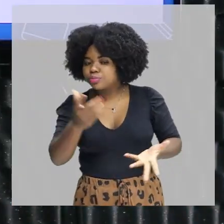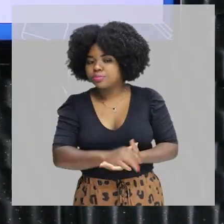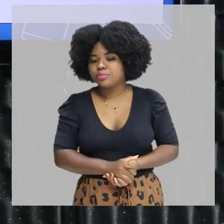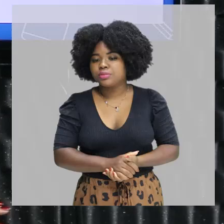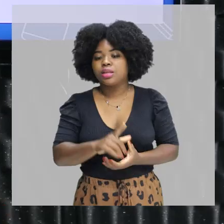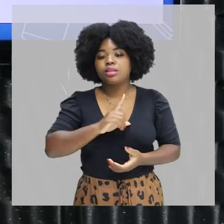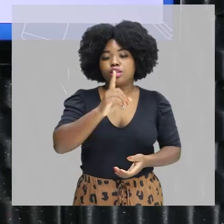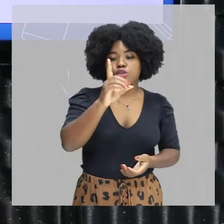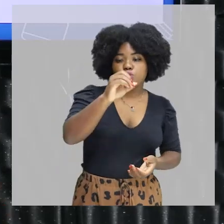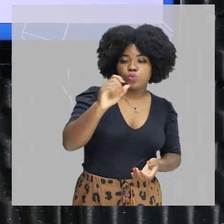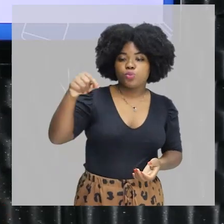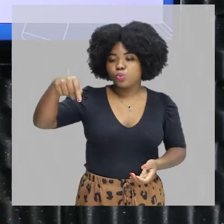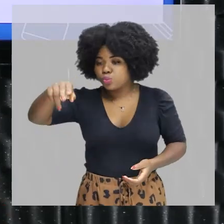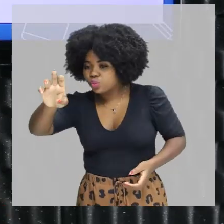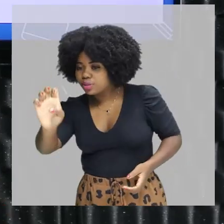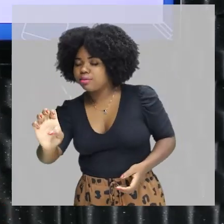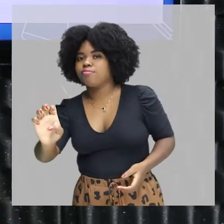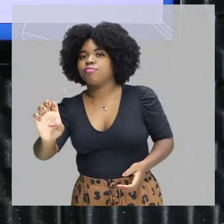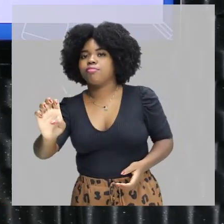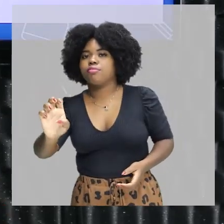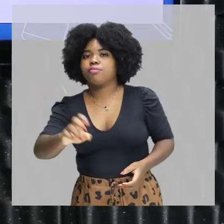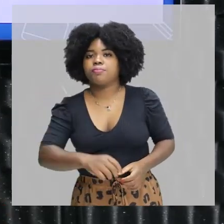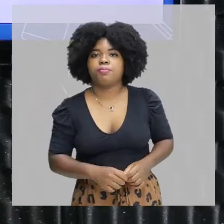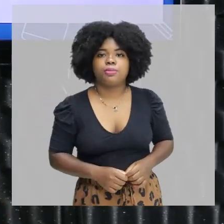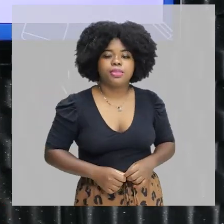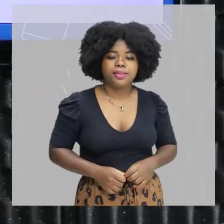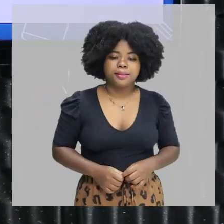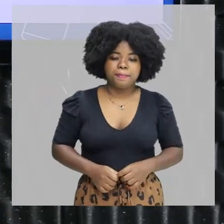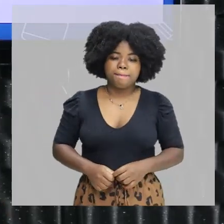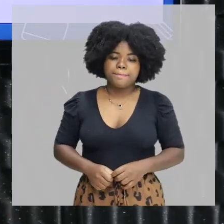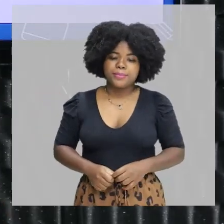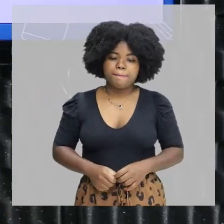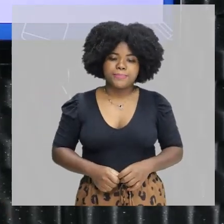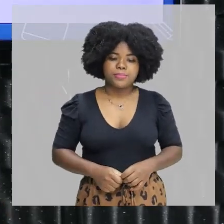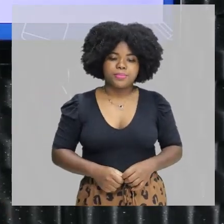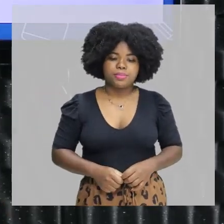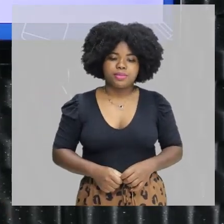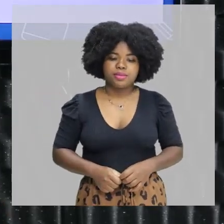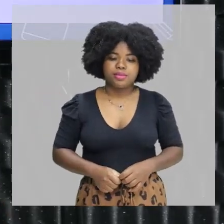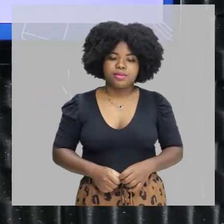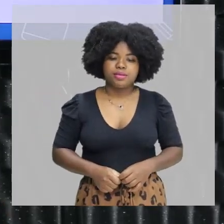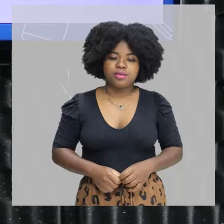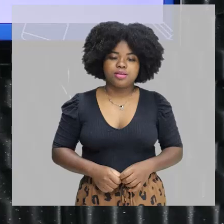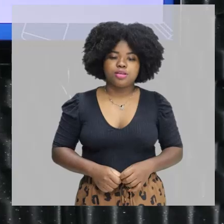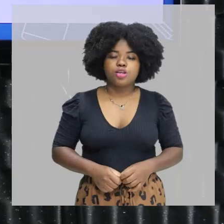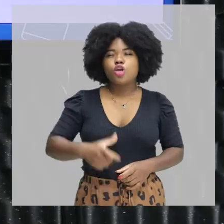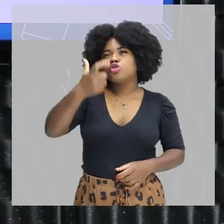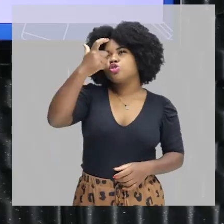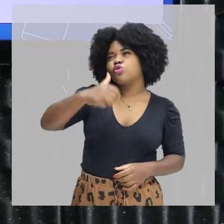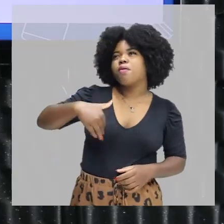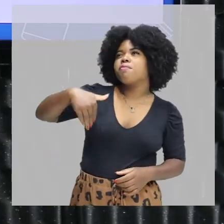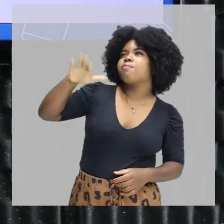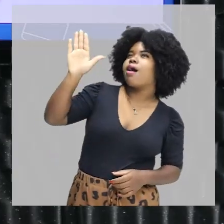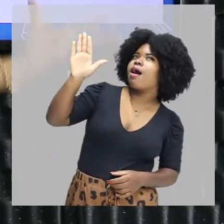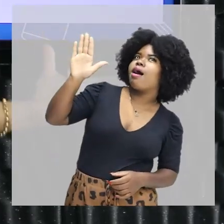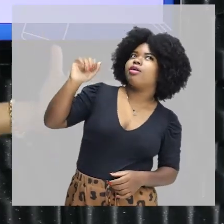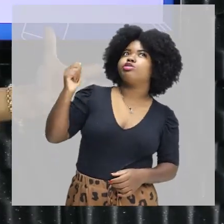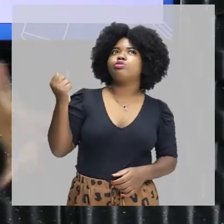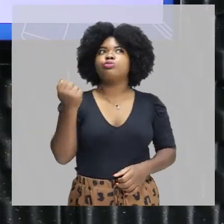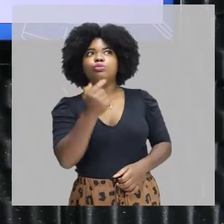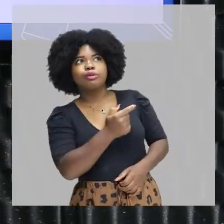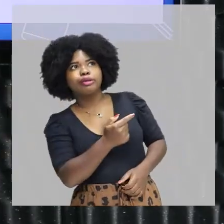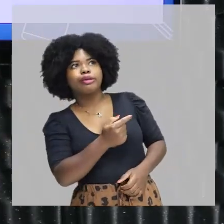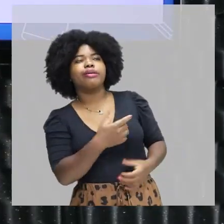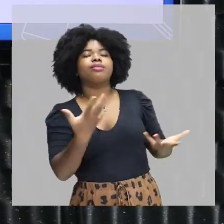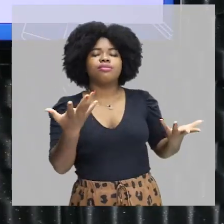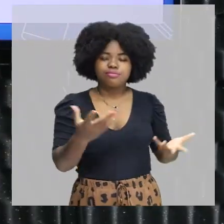para vocês que a gente não usa essa construção, tá? A gente usa assim no sou mais doces do que